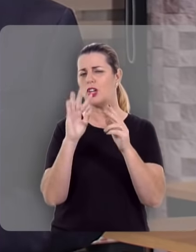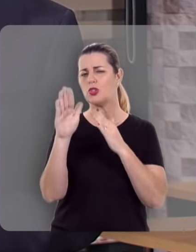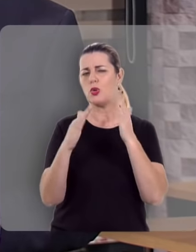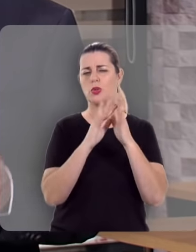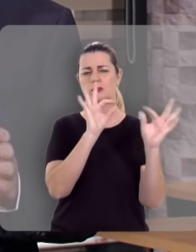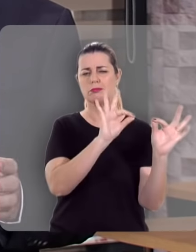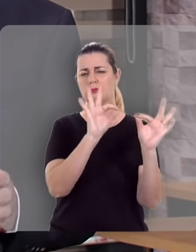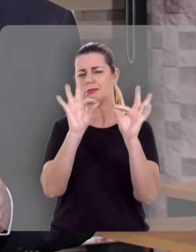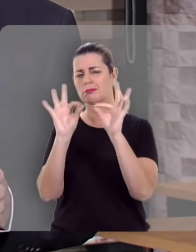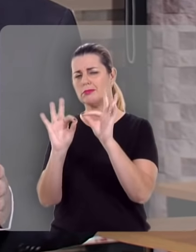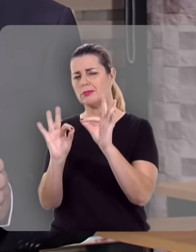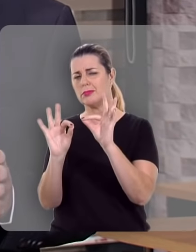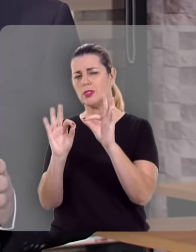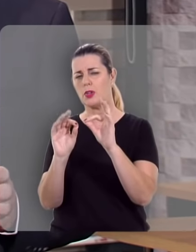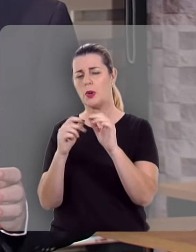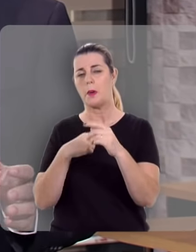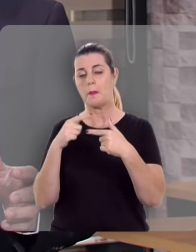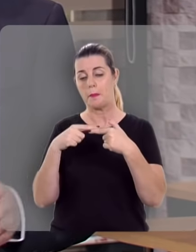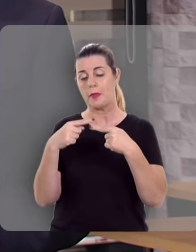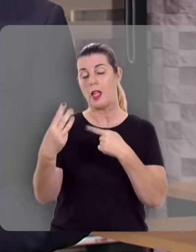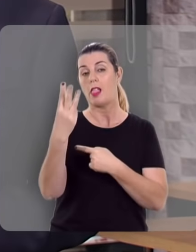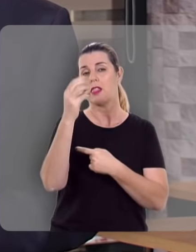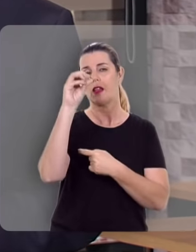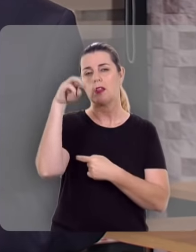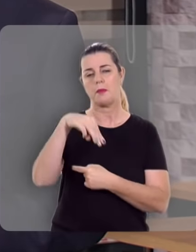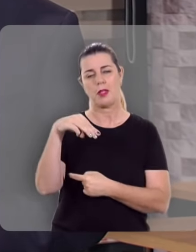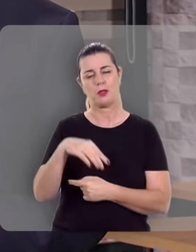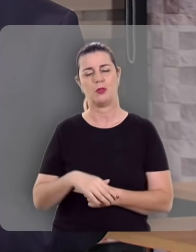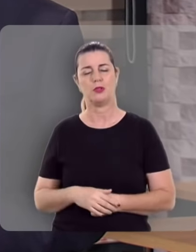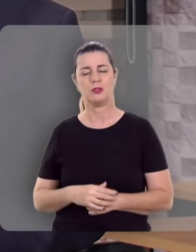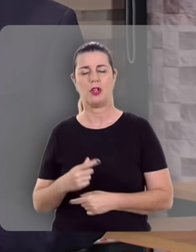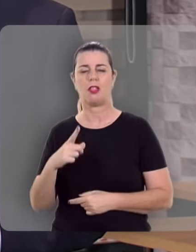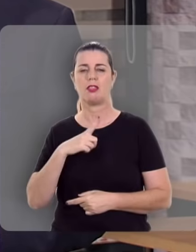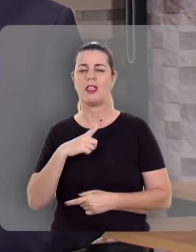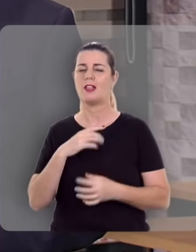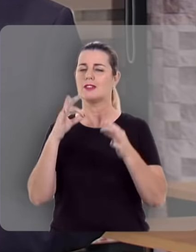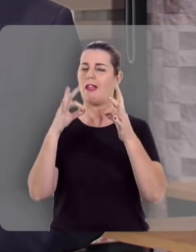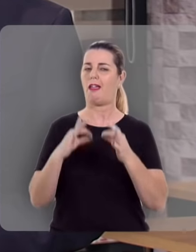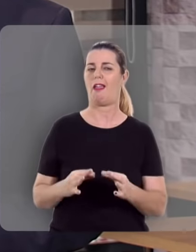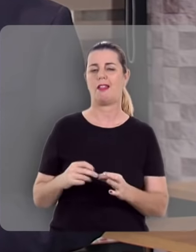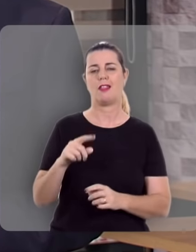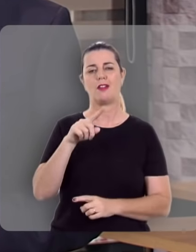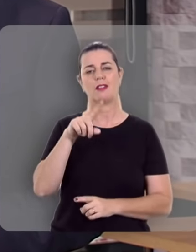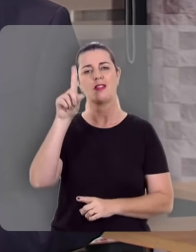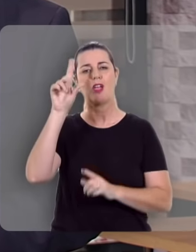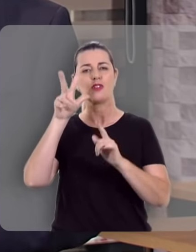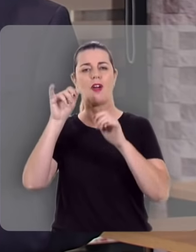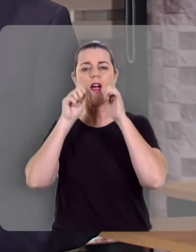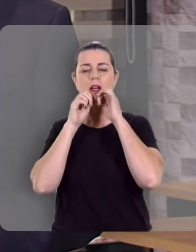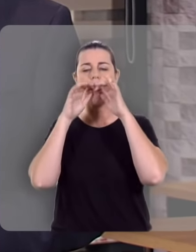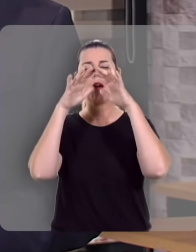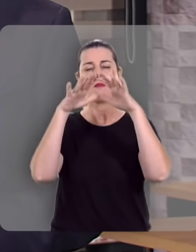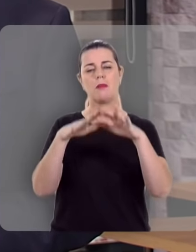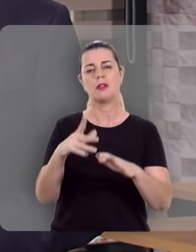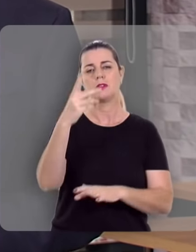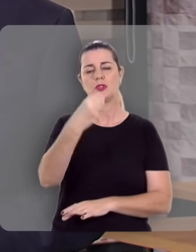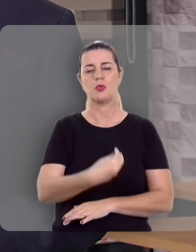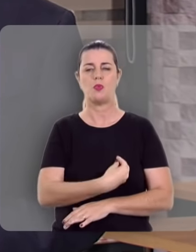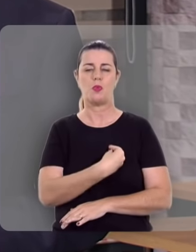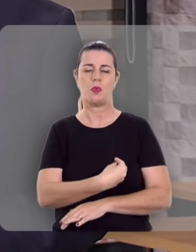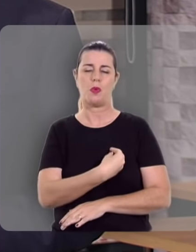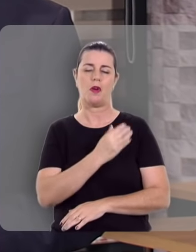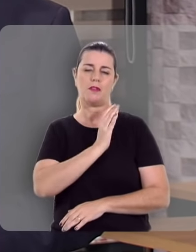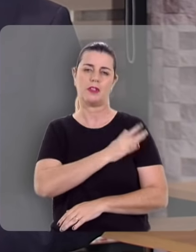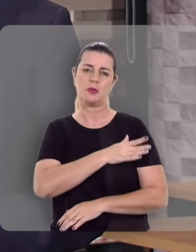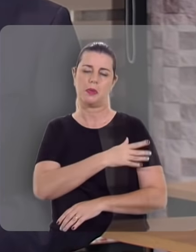o nosso programa agora durante os próximos 30 minutos. Eu tenho convicção de que Deus irá falar à sua